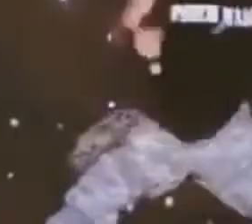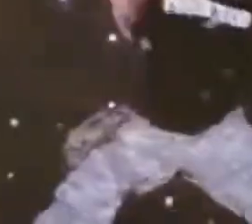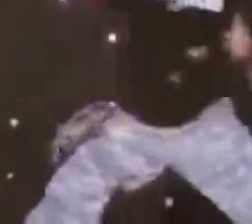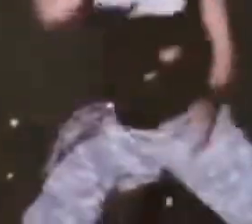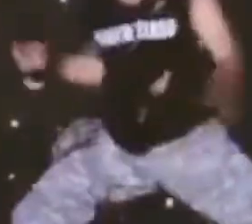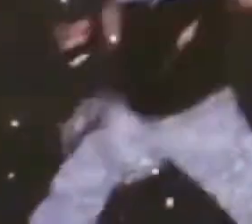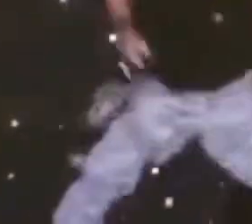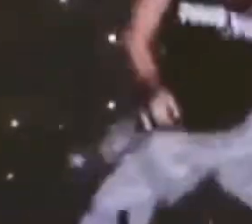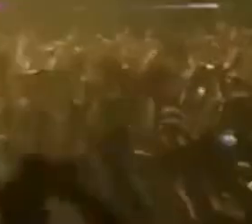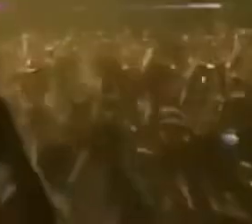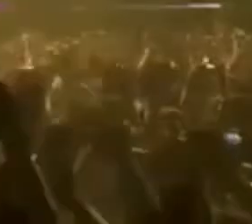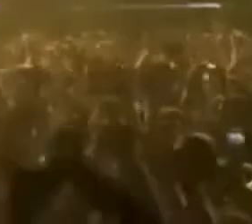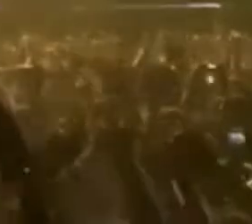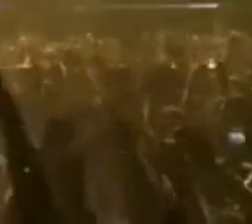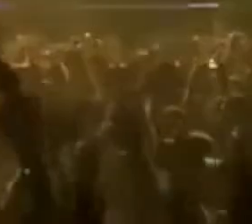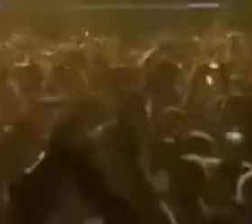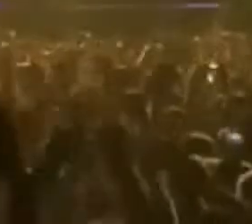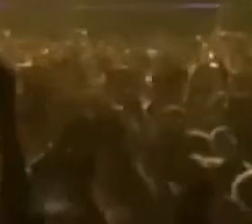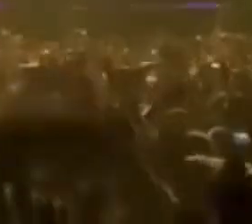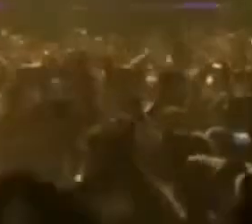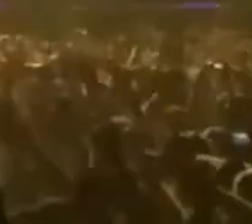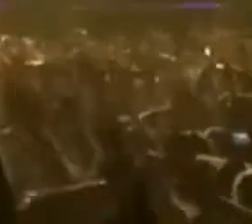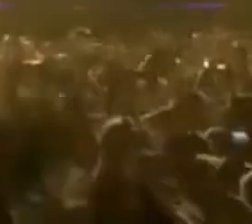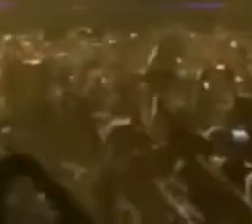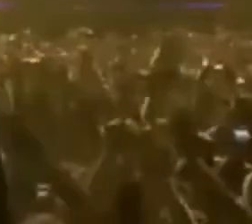Eita, é muito massa.